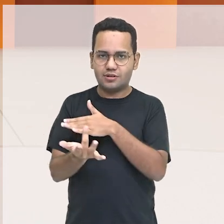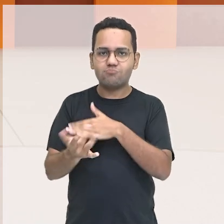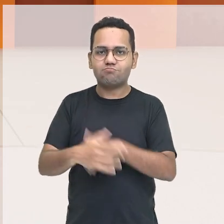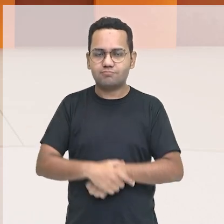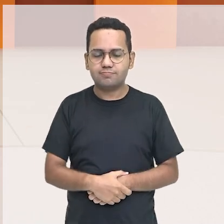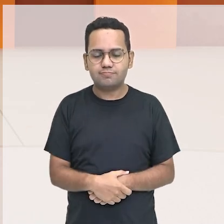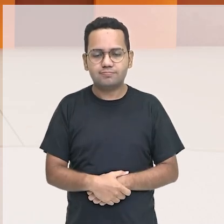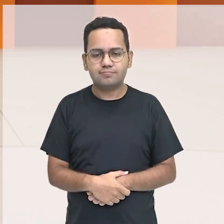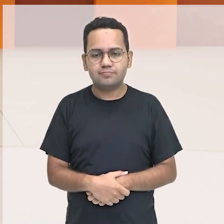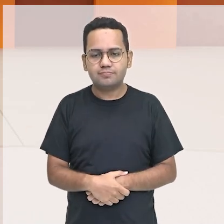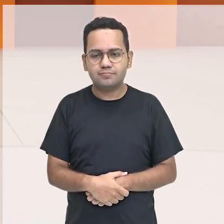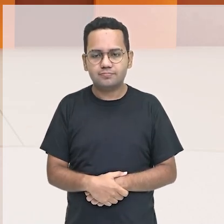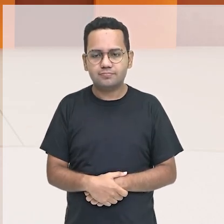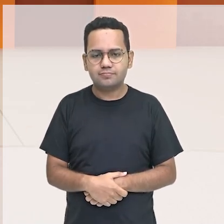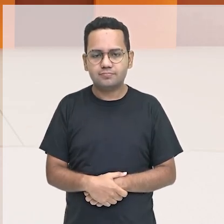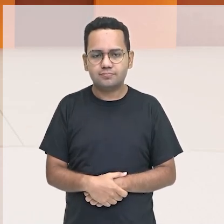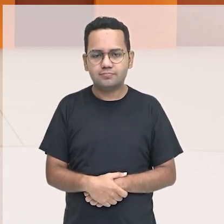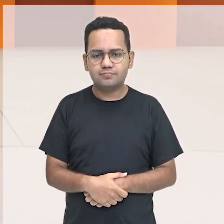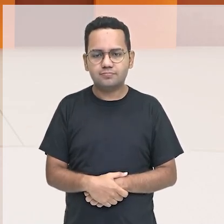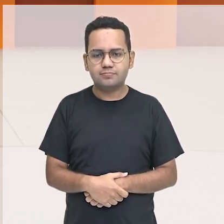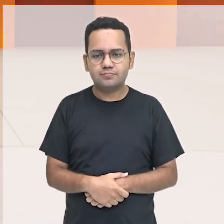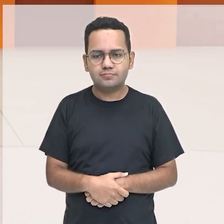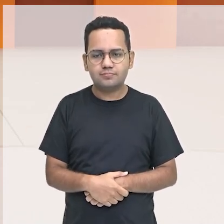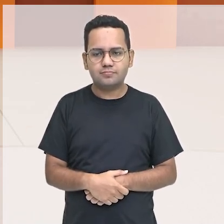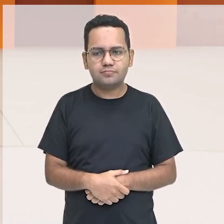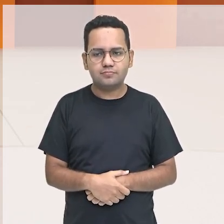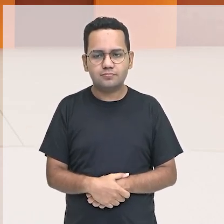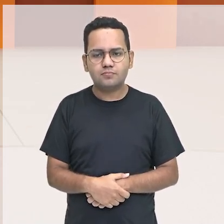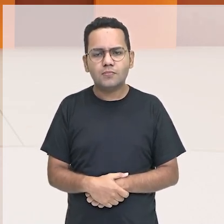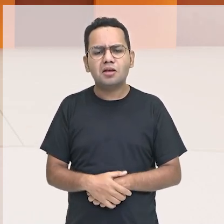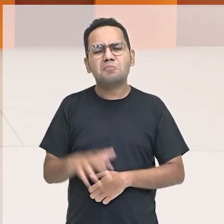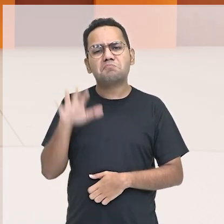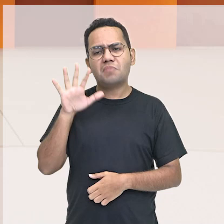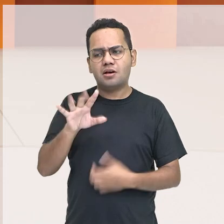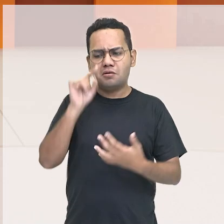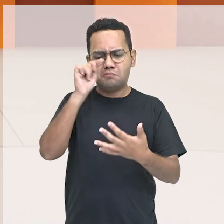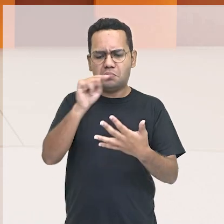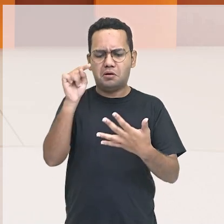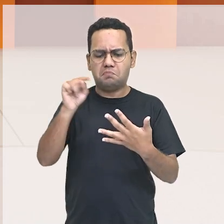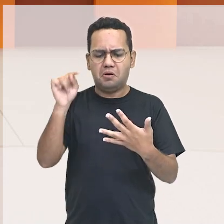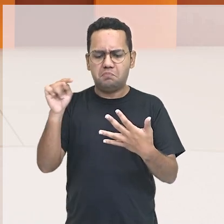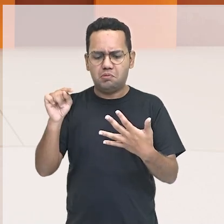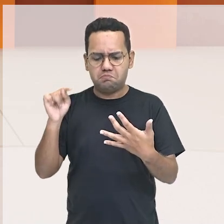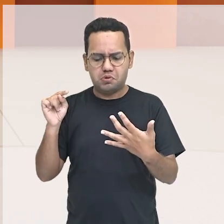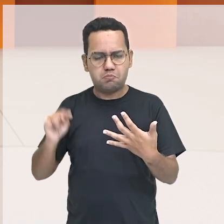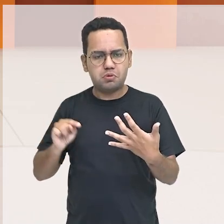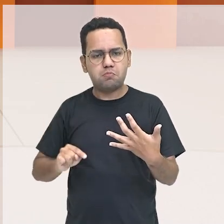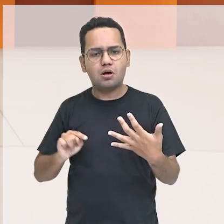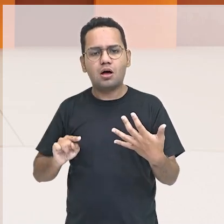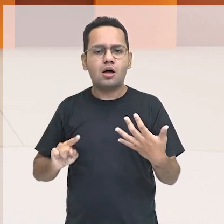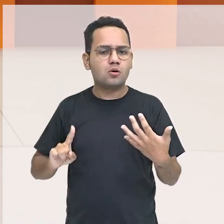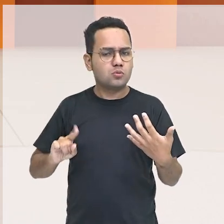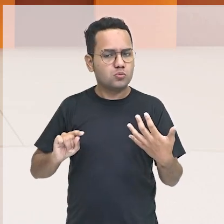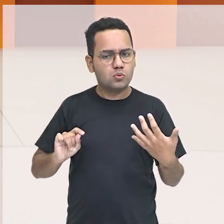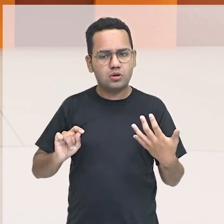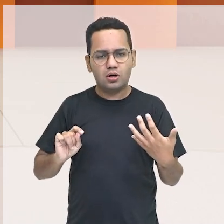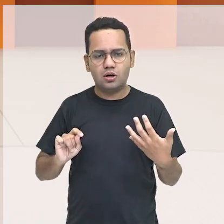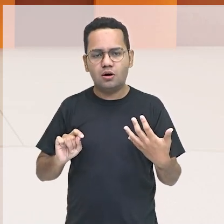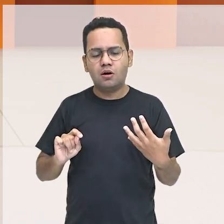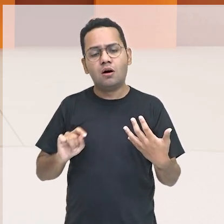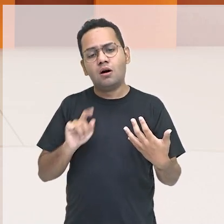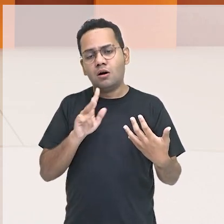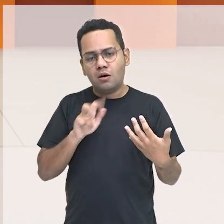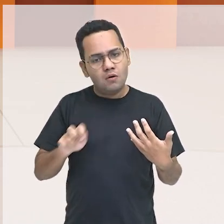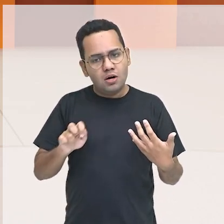que também trabalham com esse processo. Então, cabe a eles assegurar a conformidade do comportamento